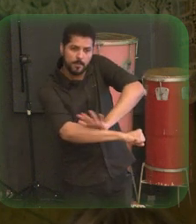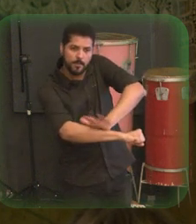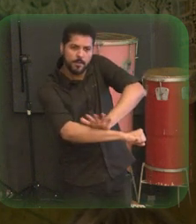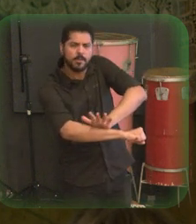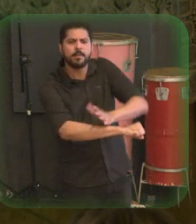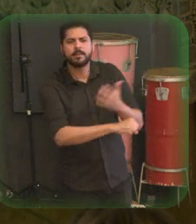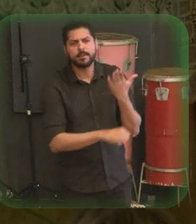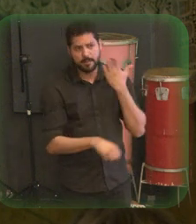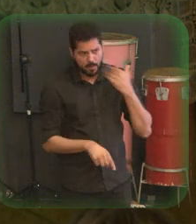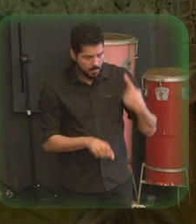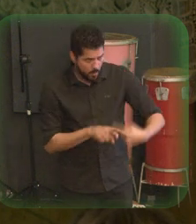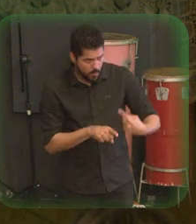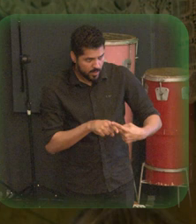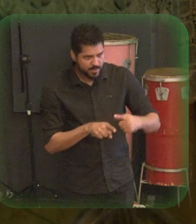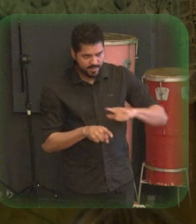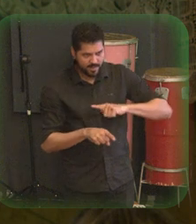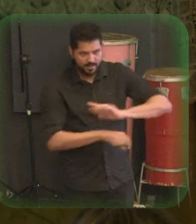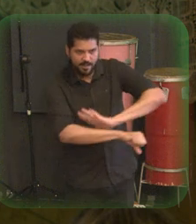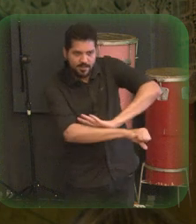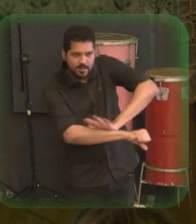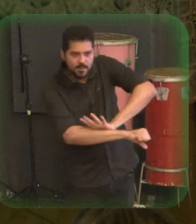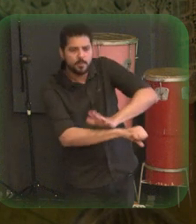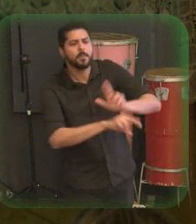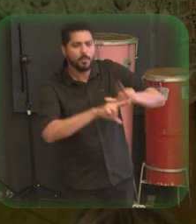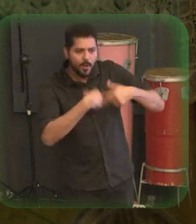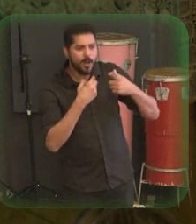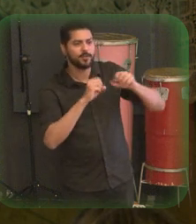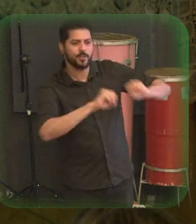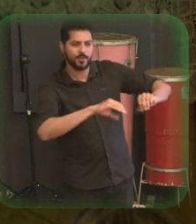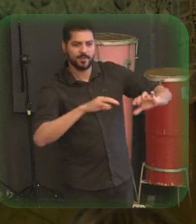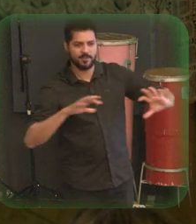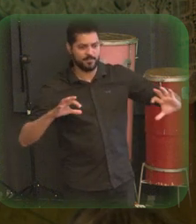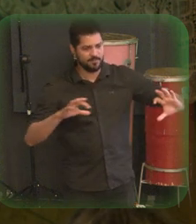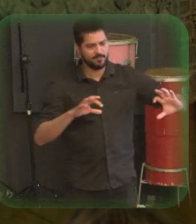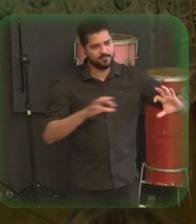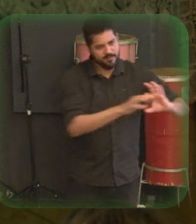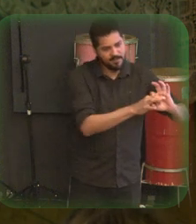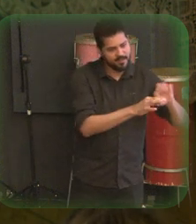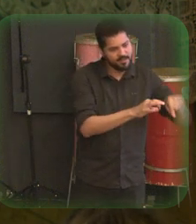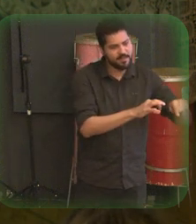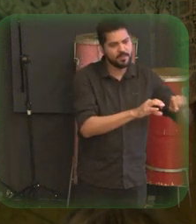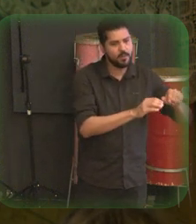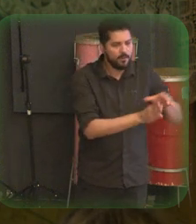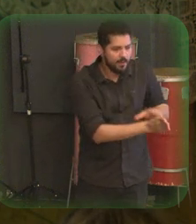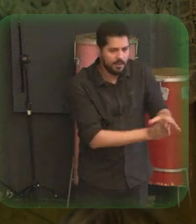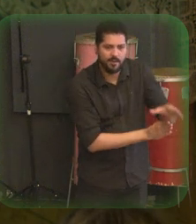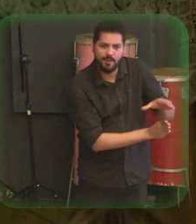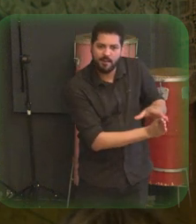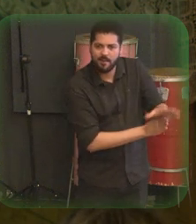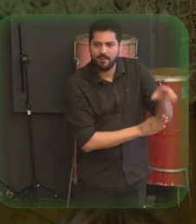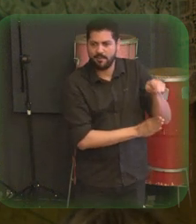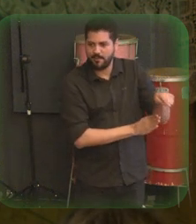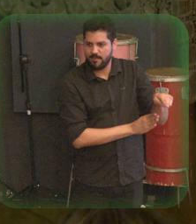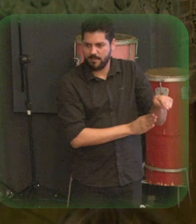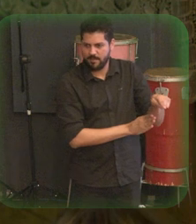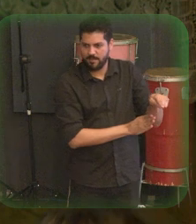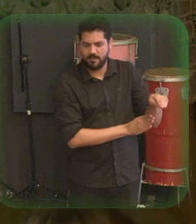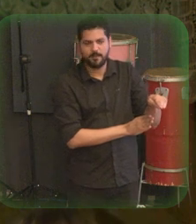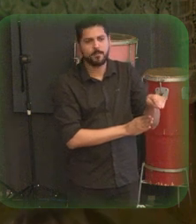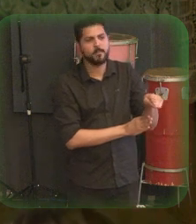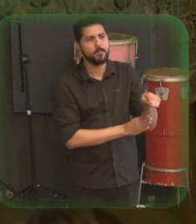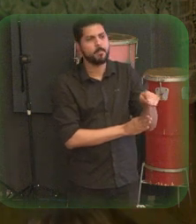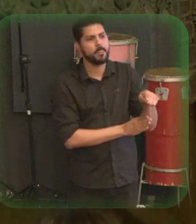educação. Ou seja, educação, para que ela possa realmente ter esse